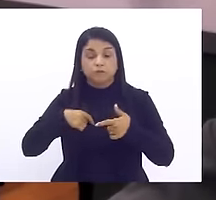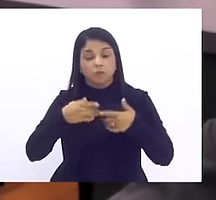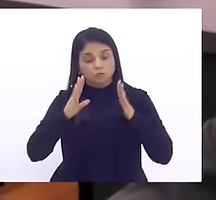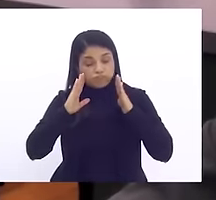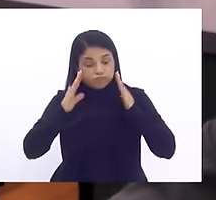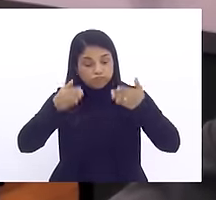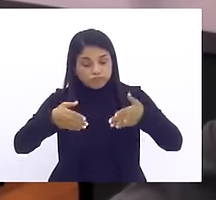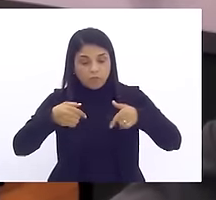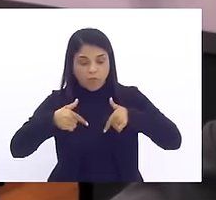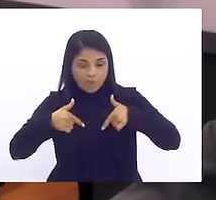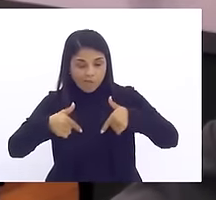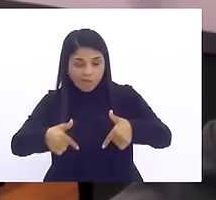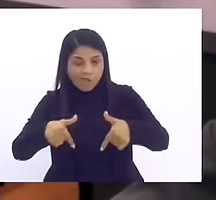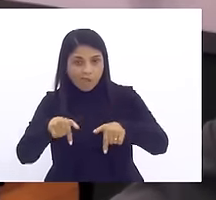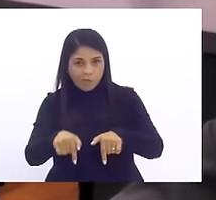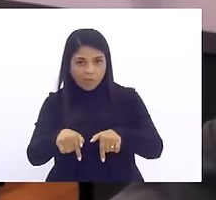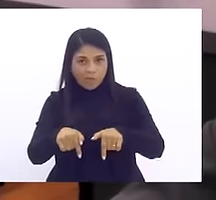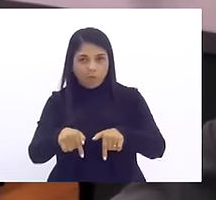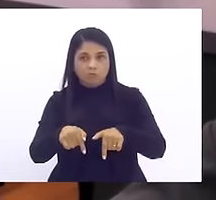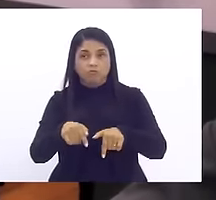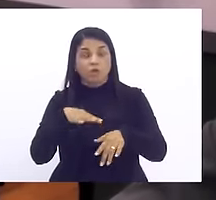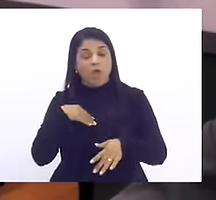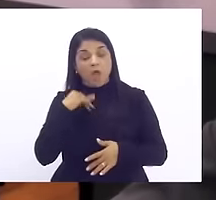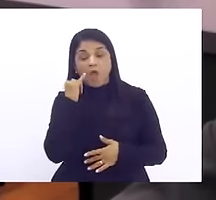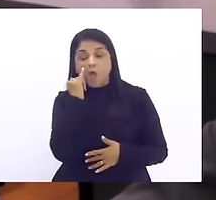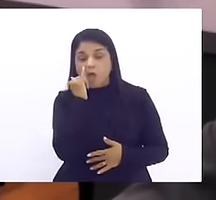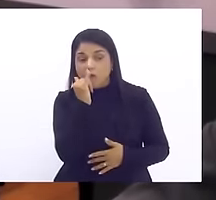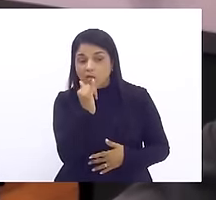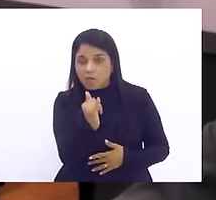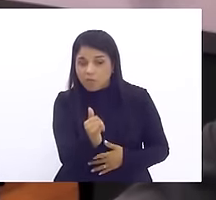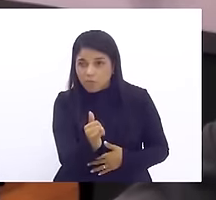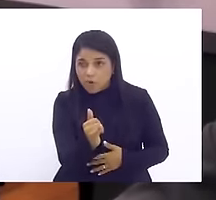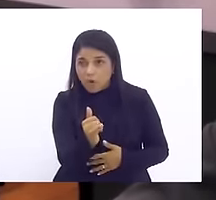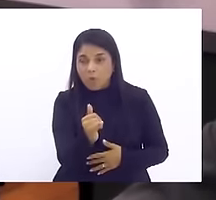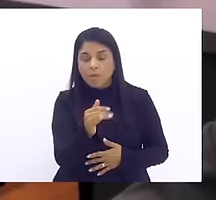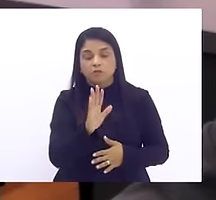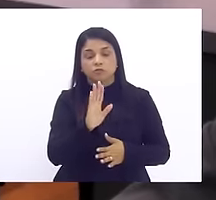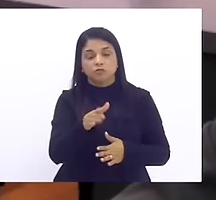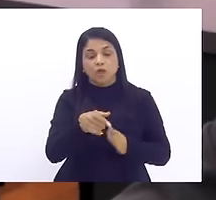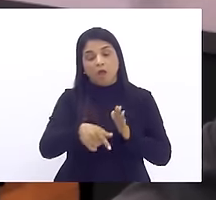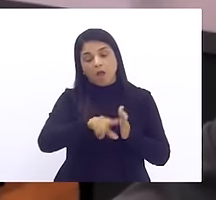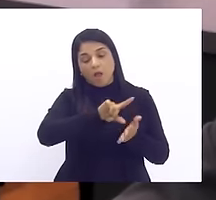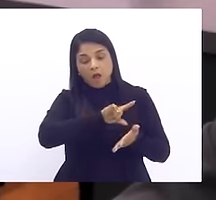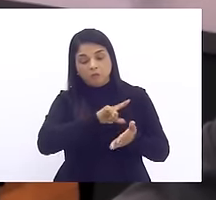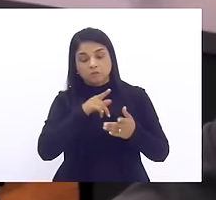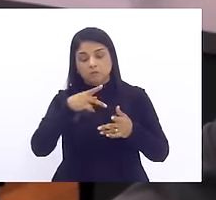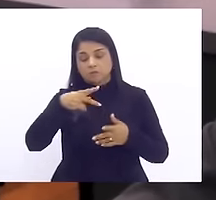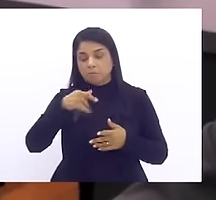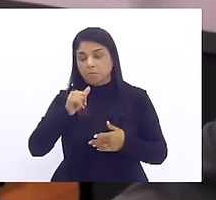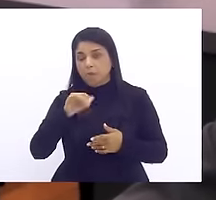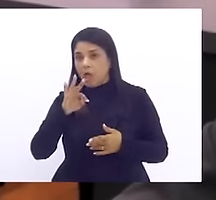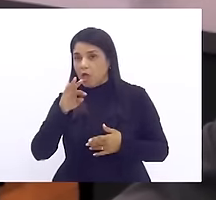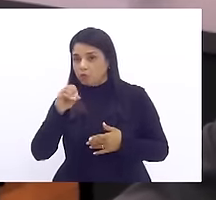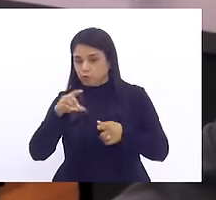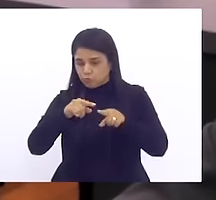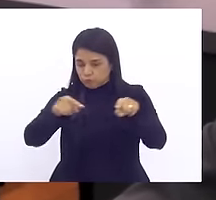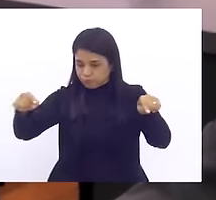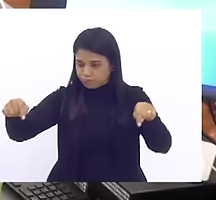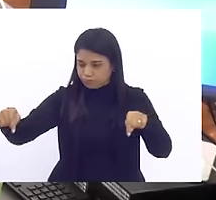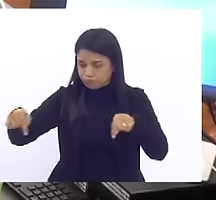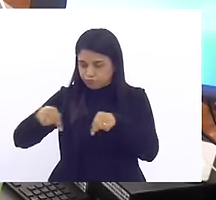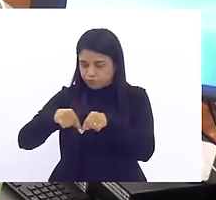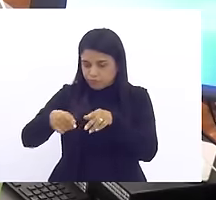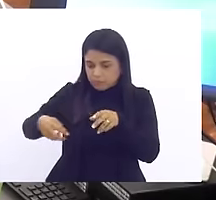operação já é informado para qual Pátio nós iremos levar os veículos tô falando alguma